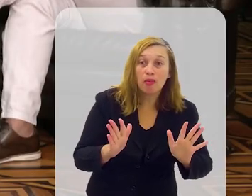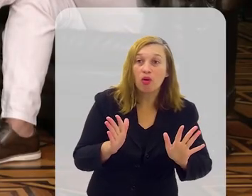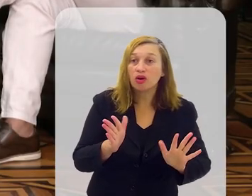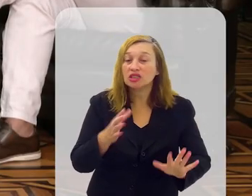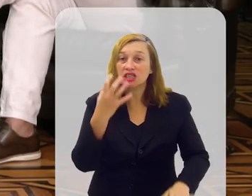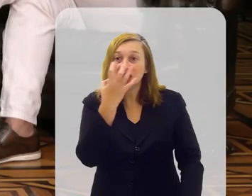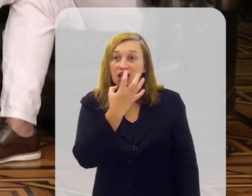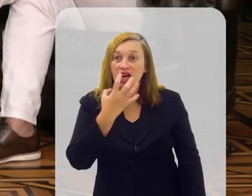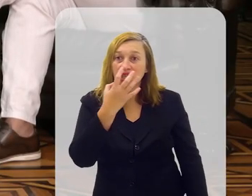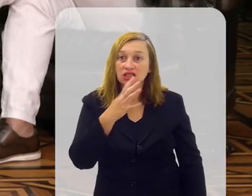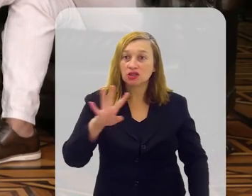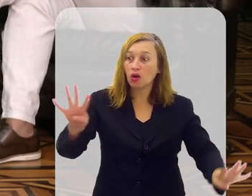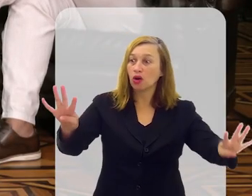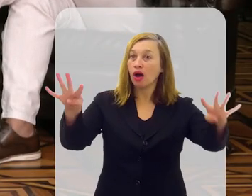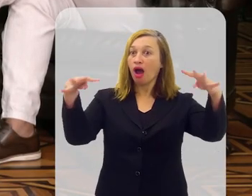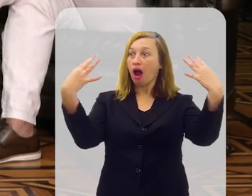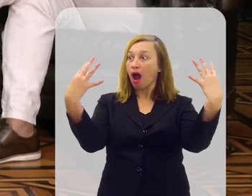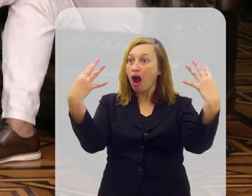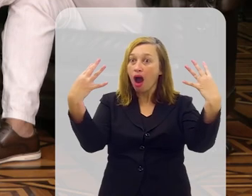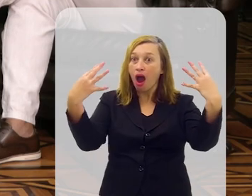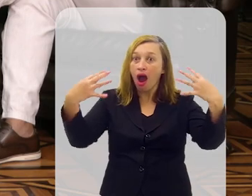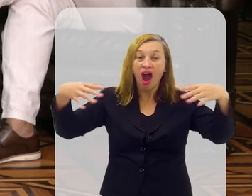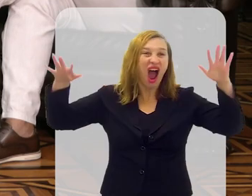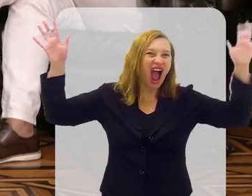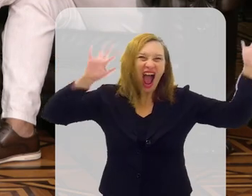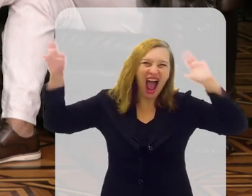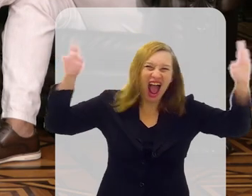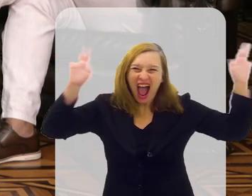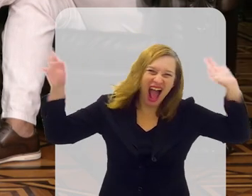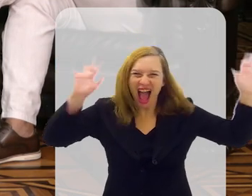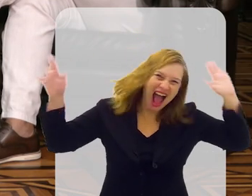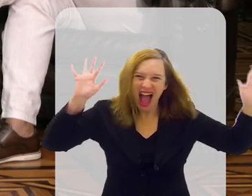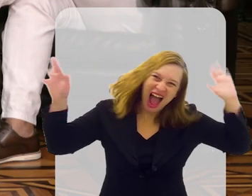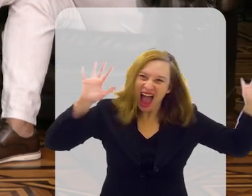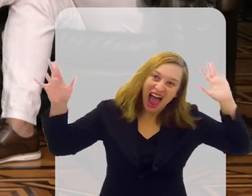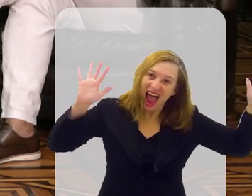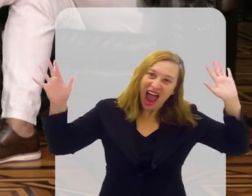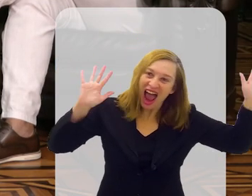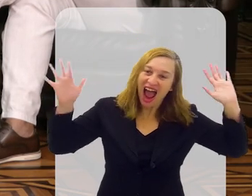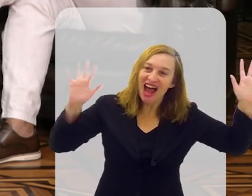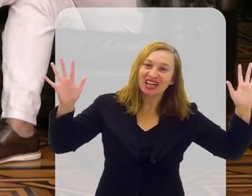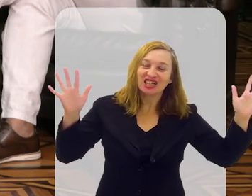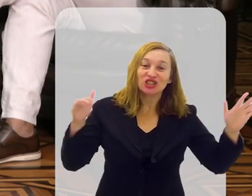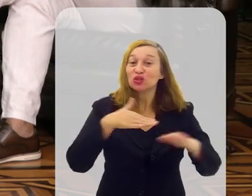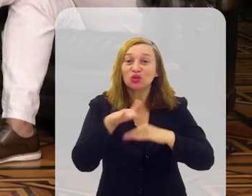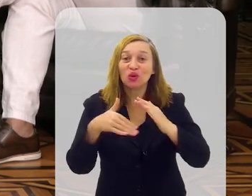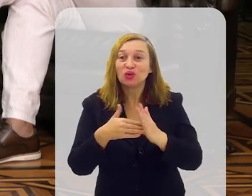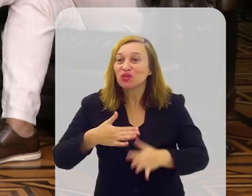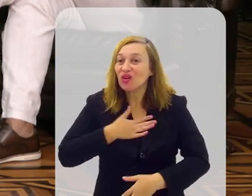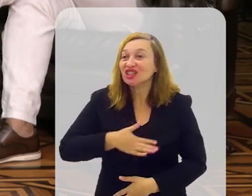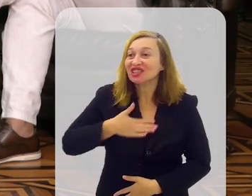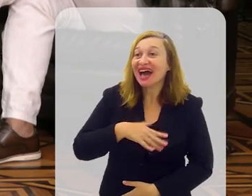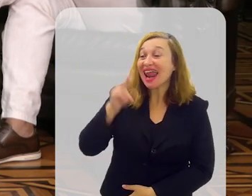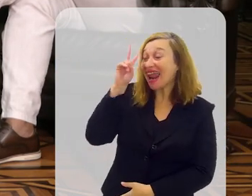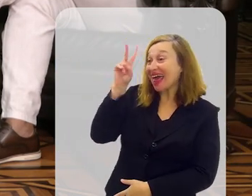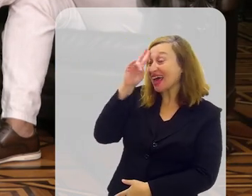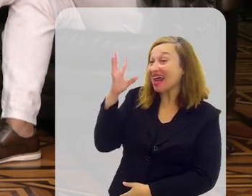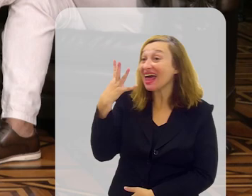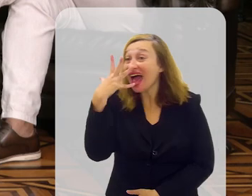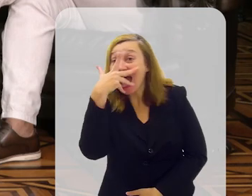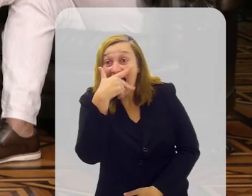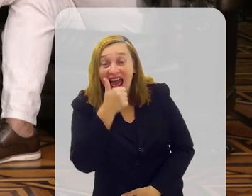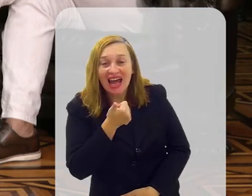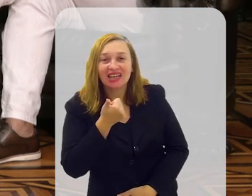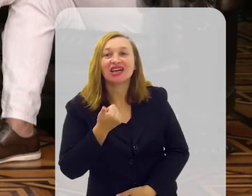de cantar, aquele pessoal todo lá levantou e... Coisa God linda! Lembrando